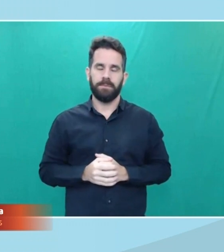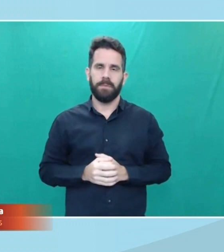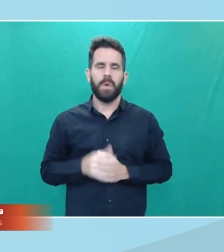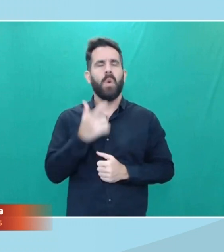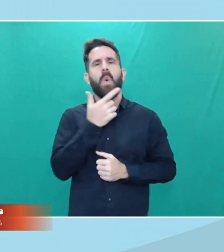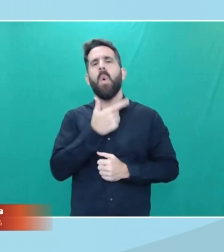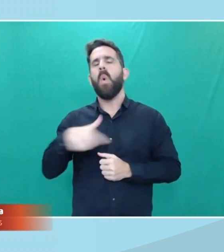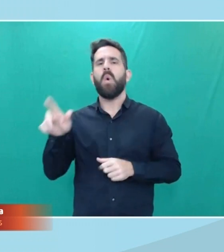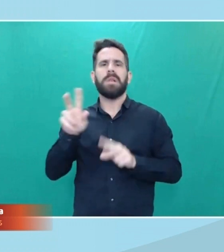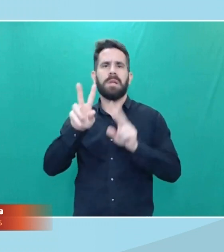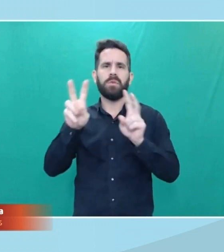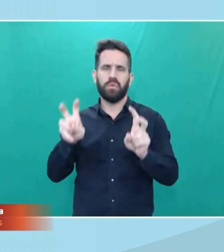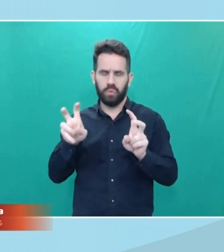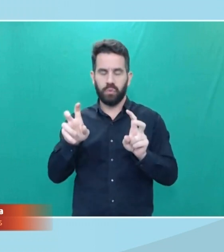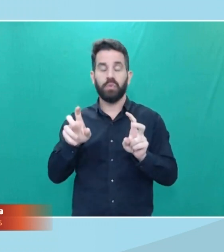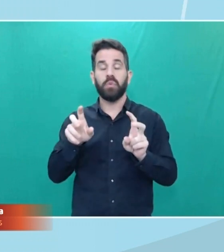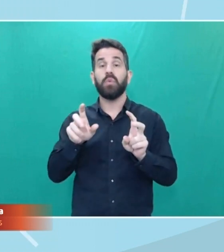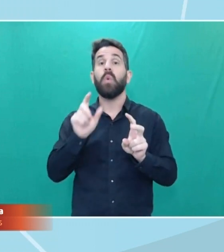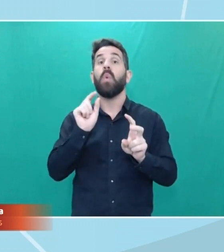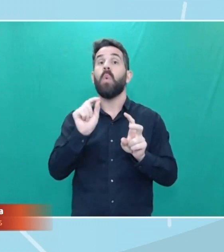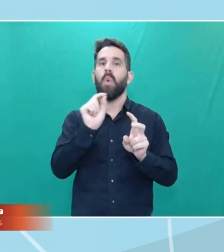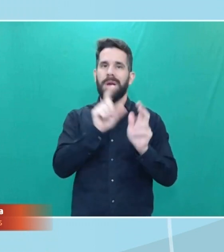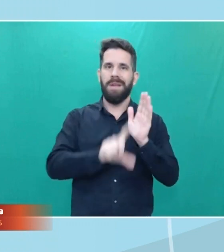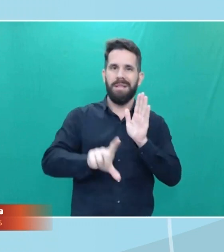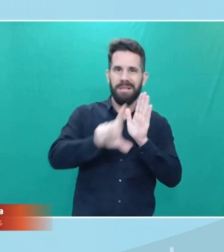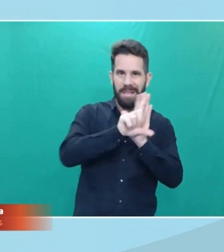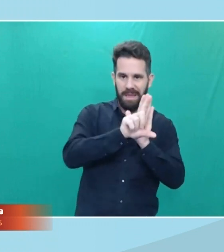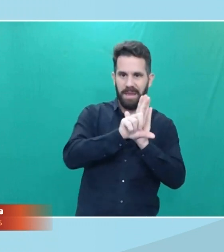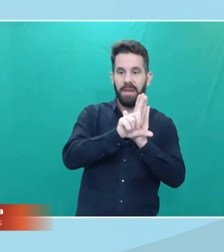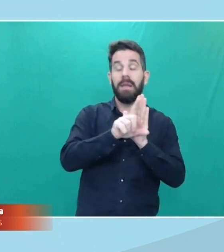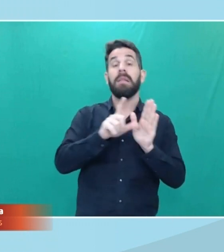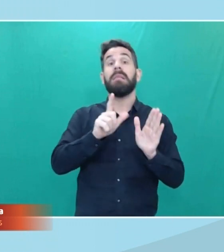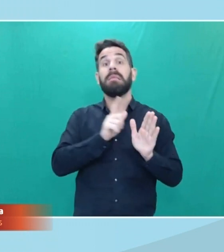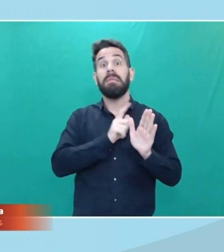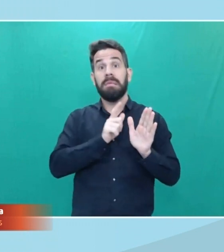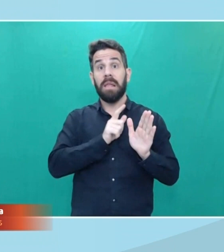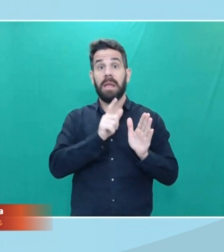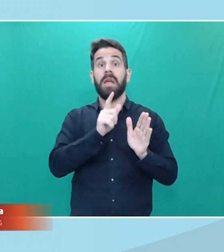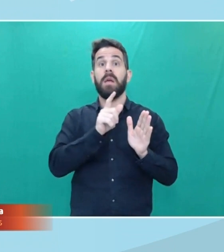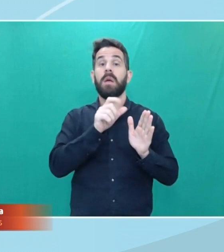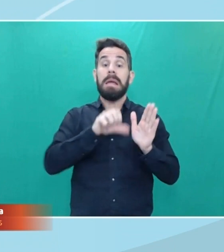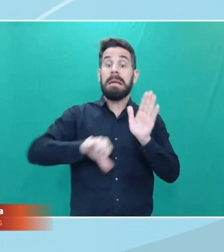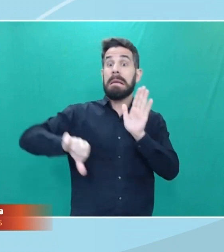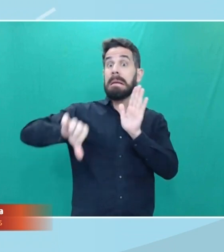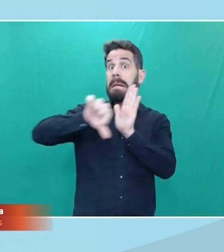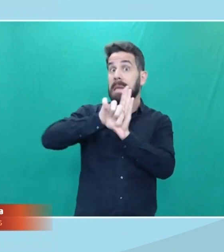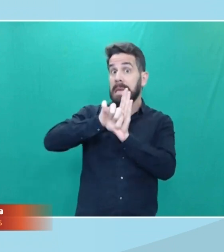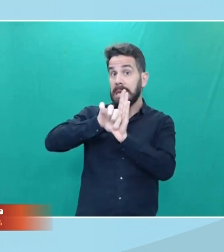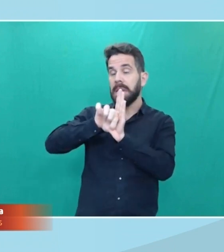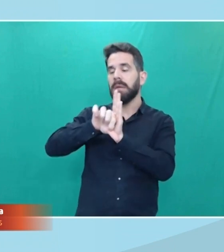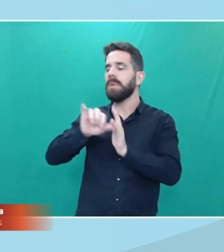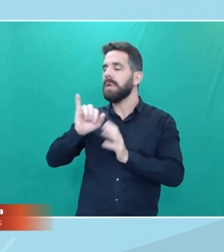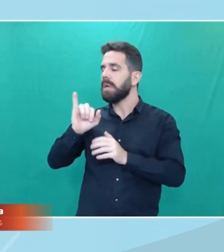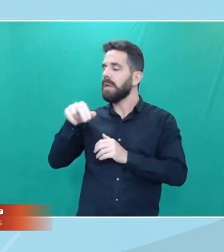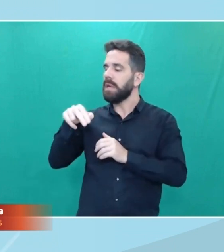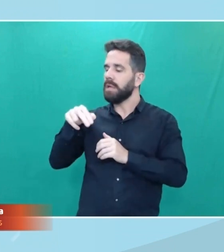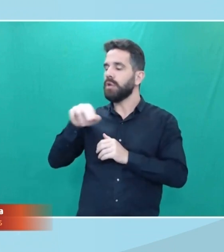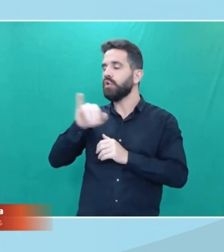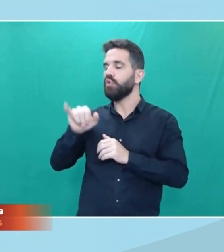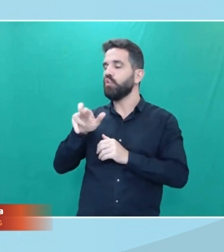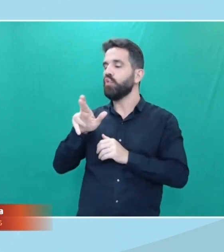que tipifica o crime de racismo como, que tipifica a injúria racial como crime